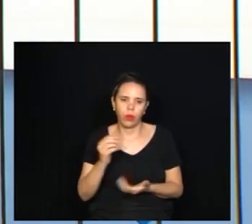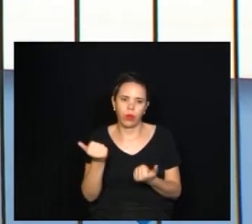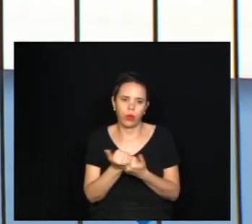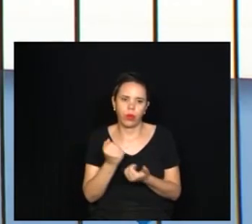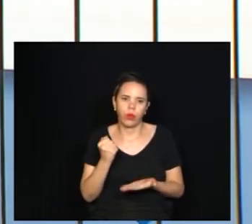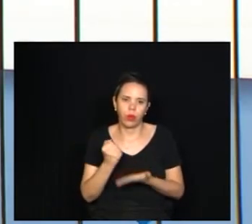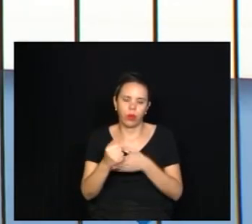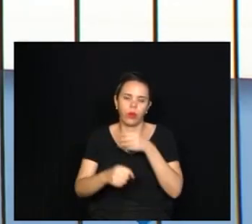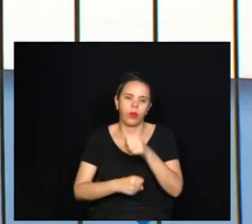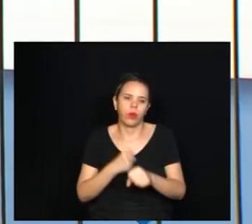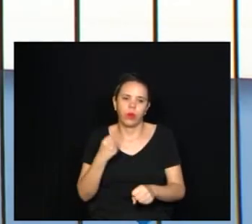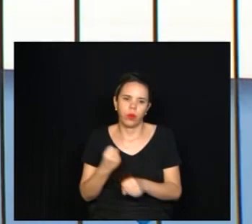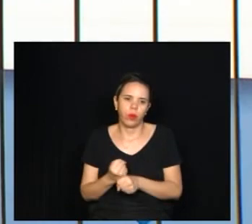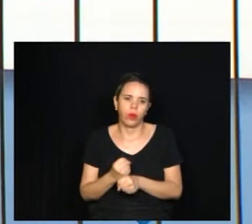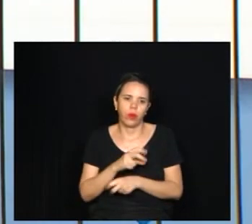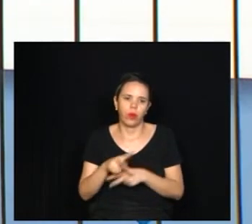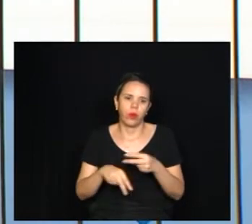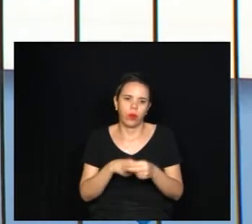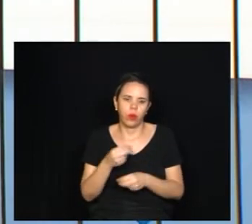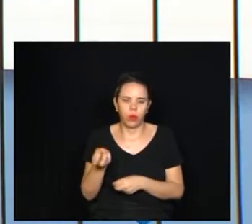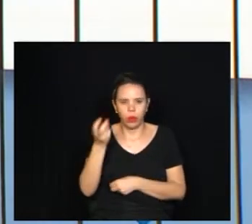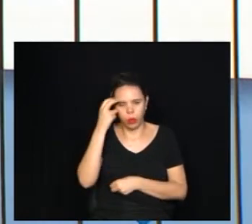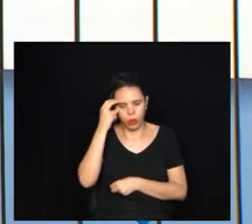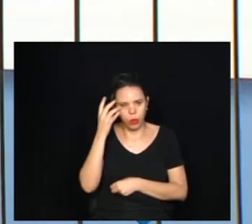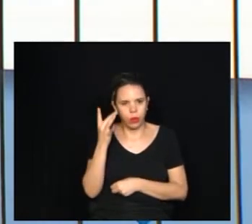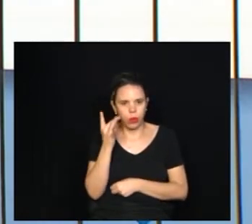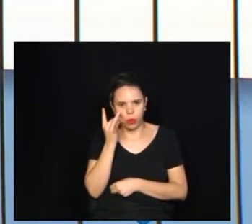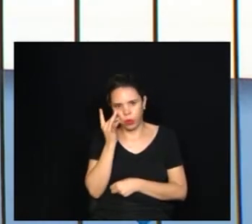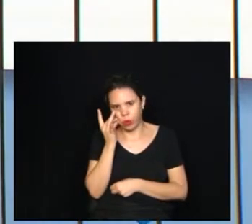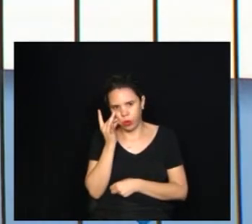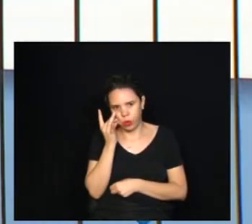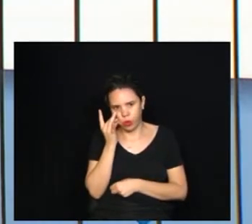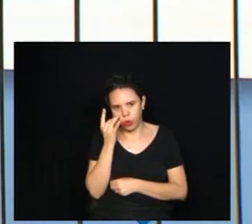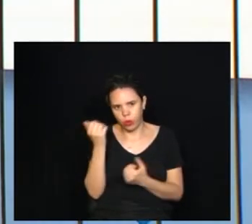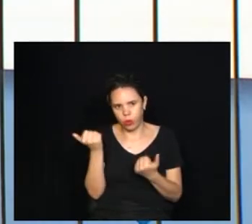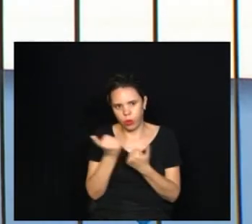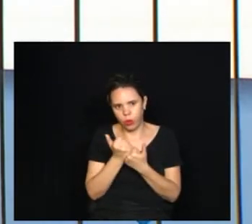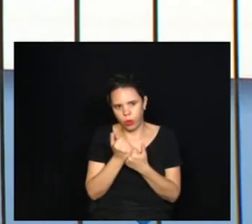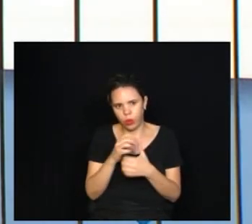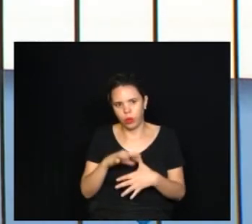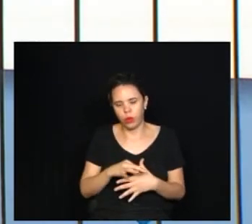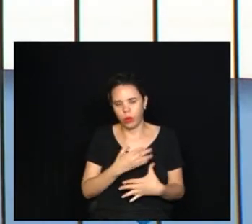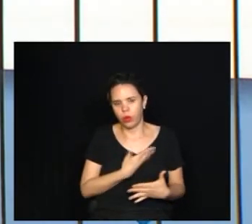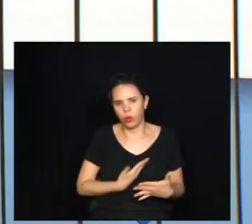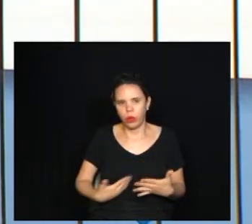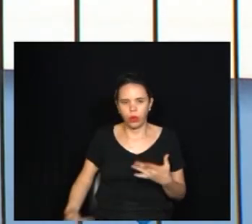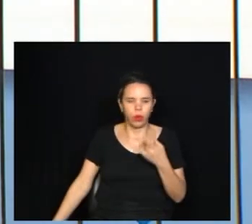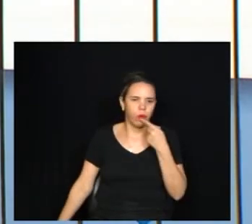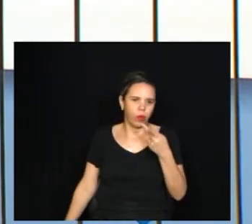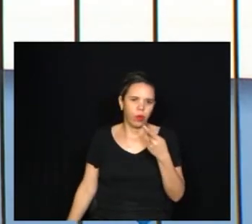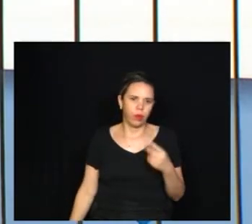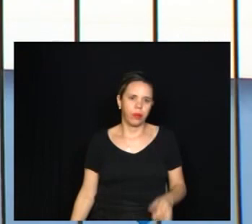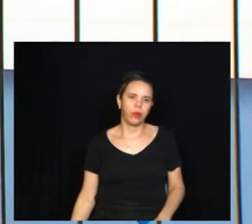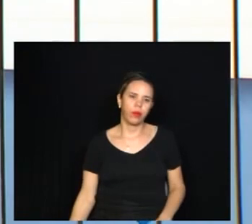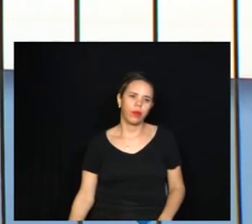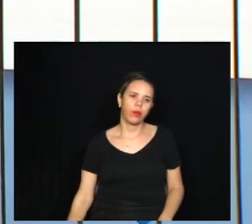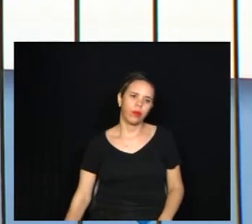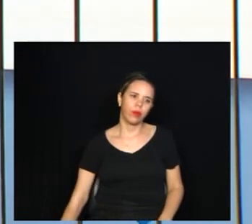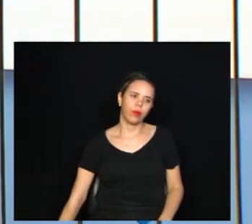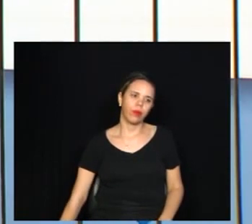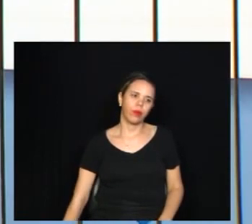subsidiar neste ano o prêmio Cultura Presente. E o vice-líder de governo detalha a matéria.